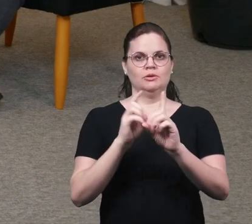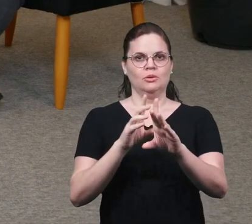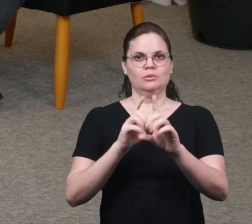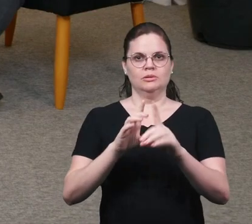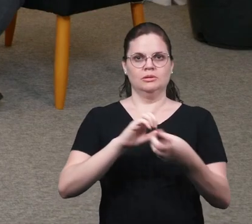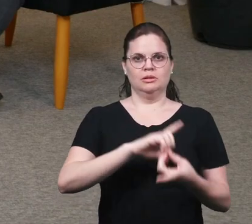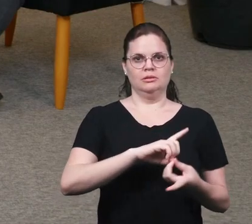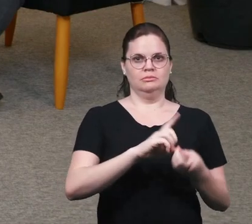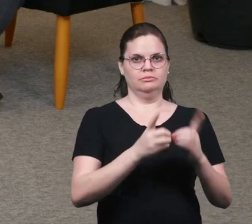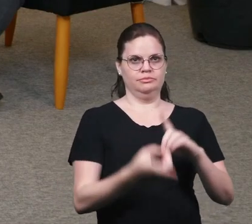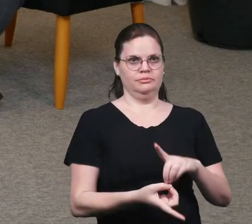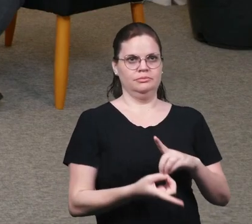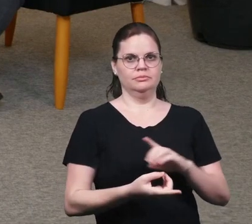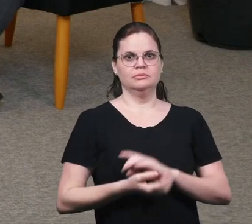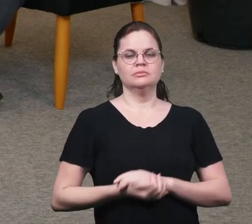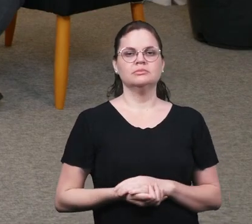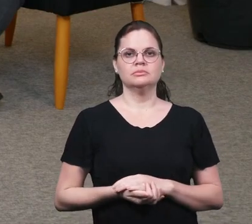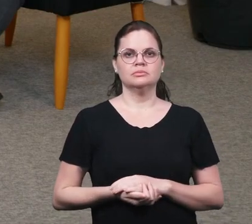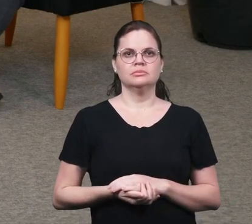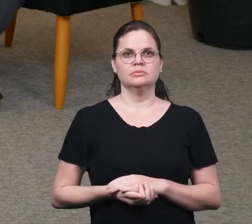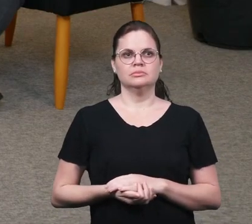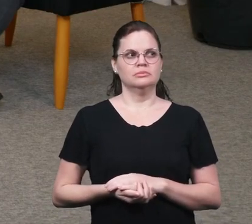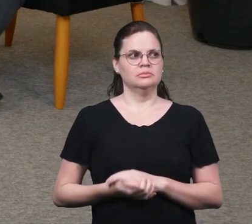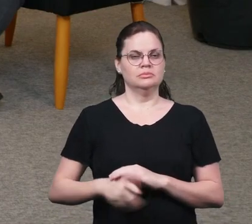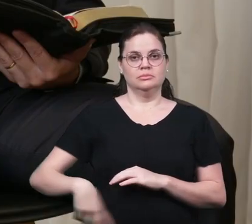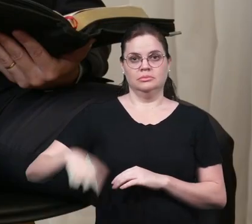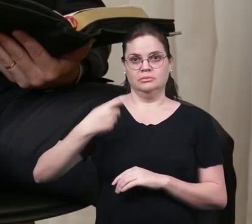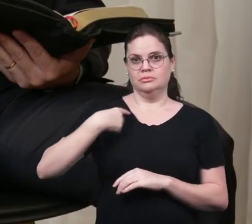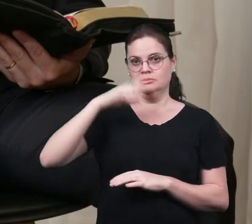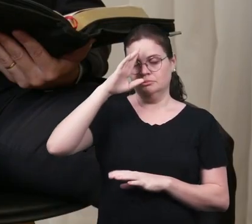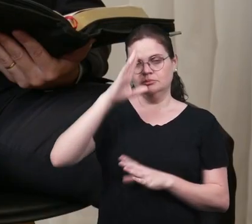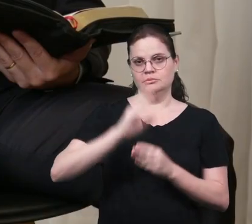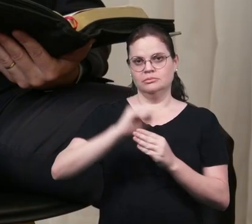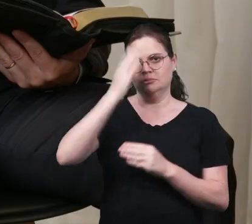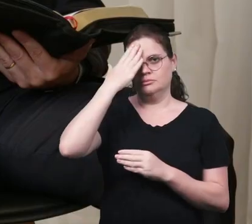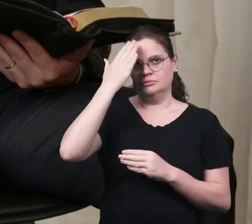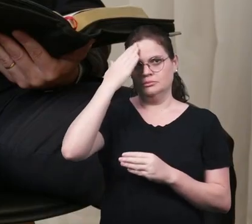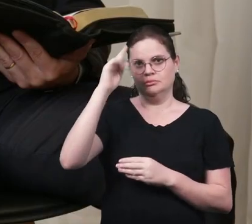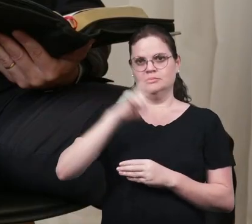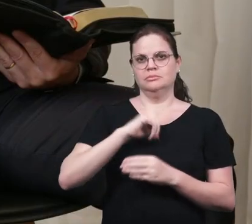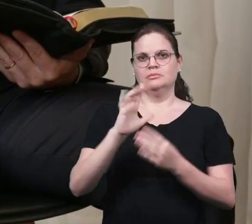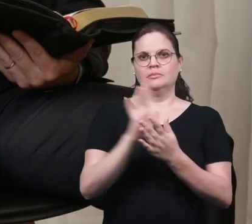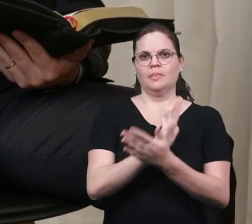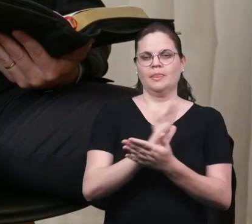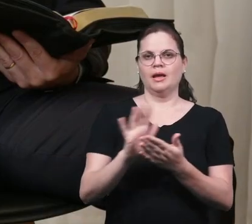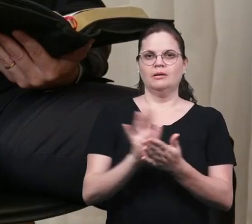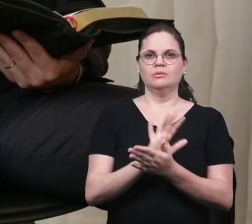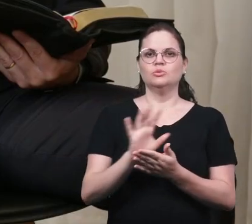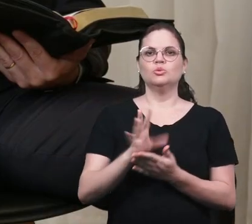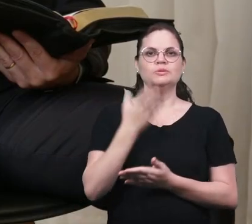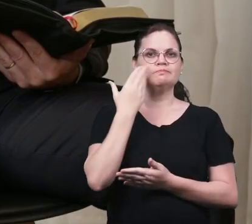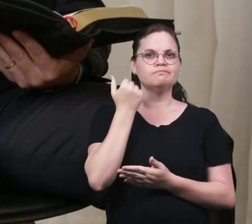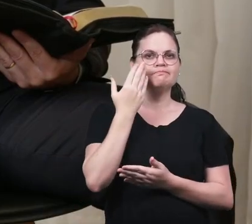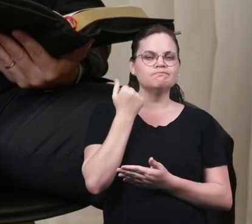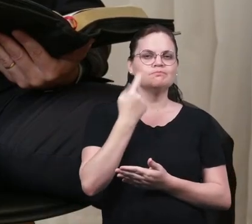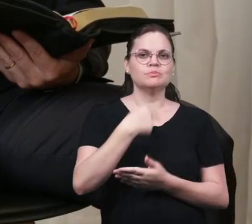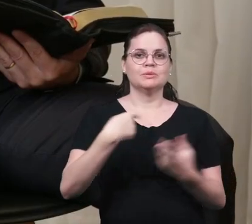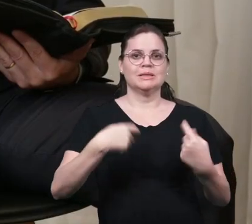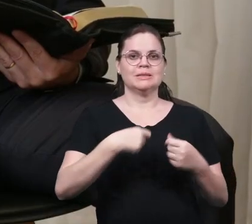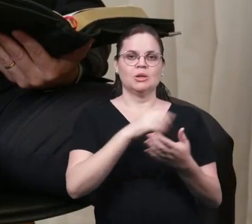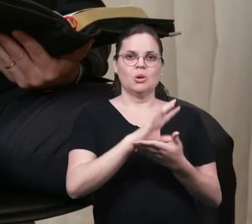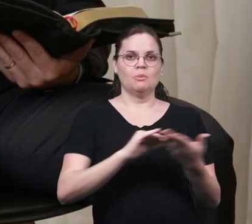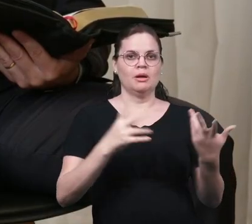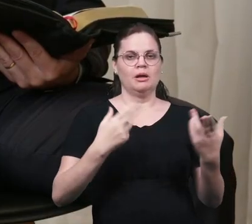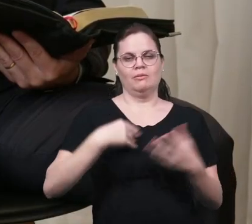Nicolau. Mas nós sabemos que os exemplos que ficam são exemplos de Estevão, né? Os exemplos dos